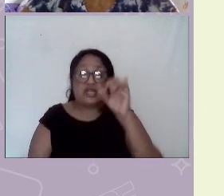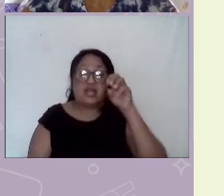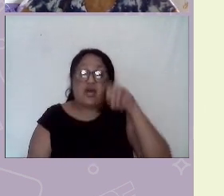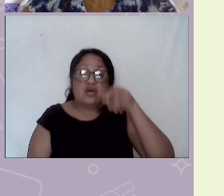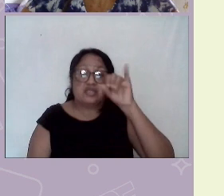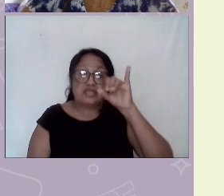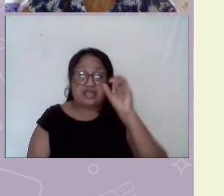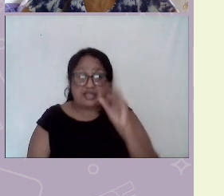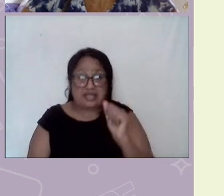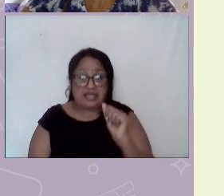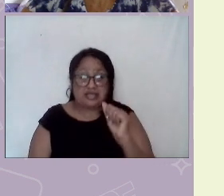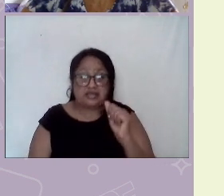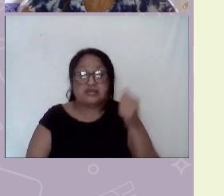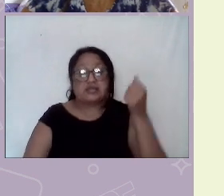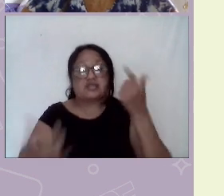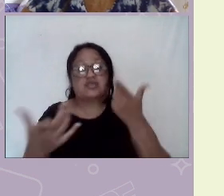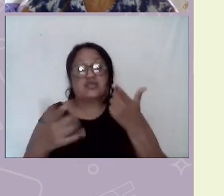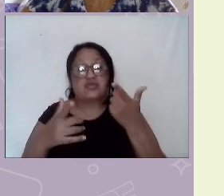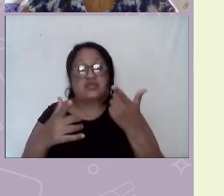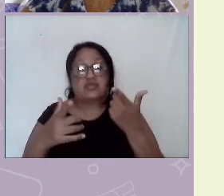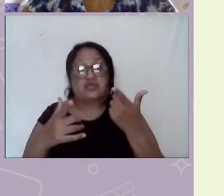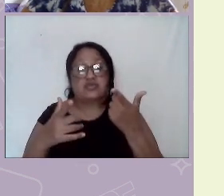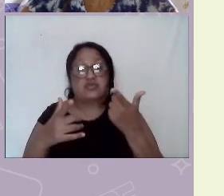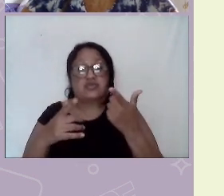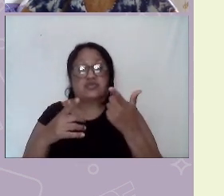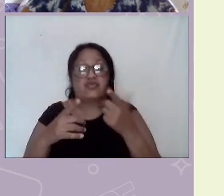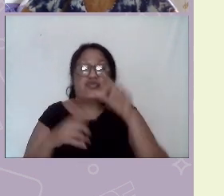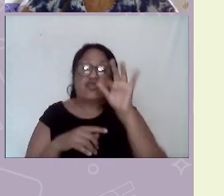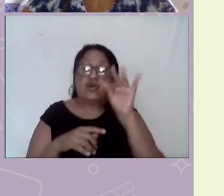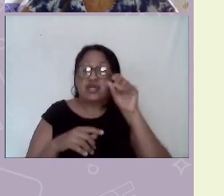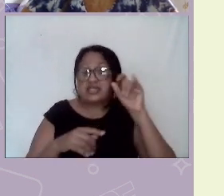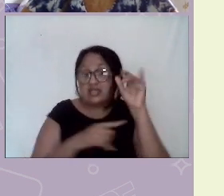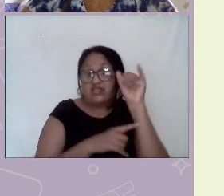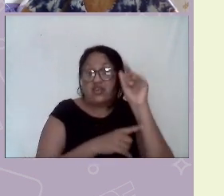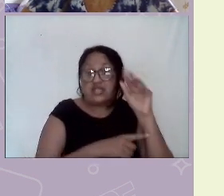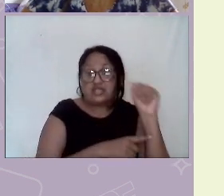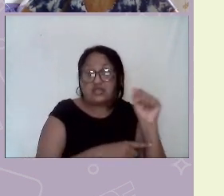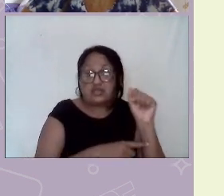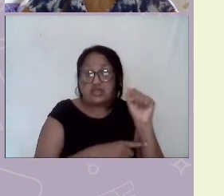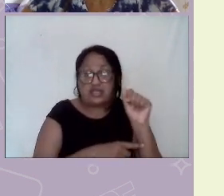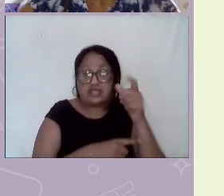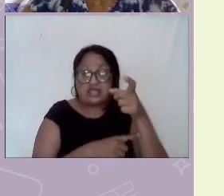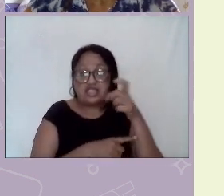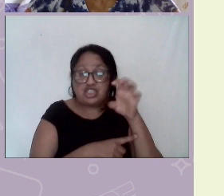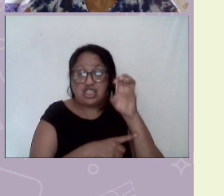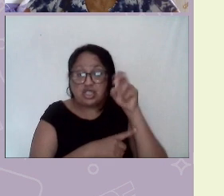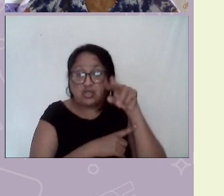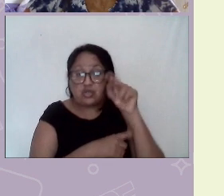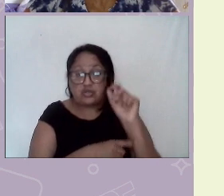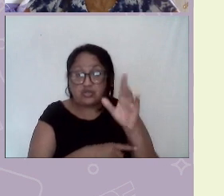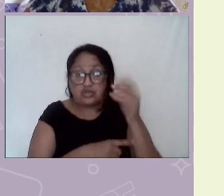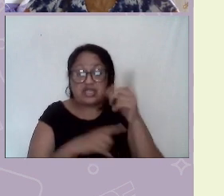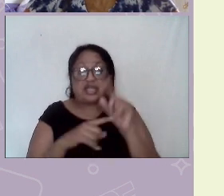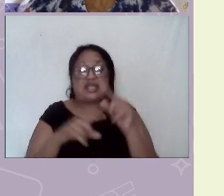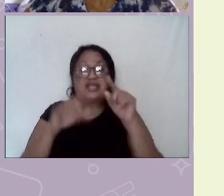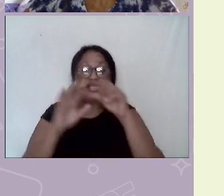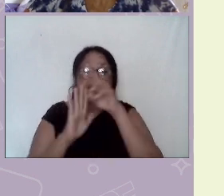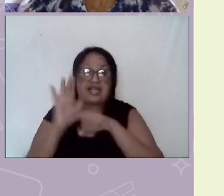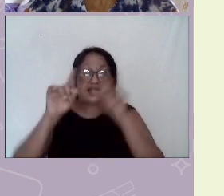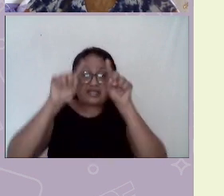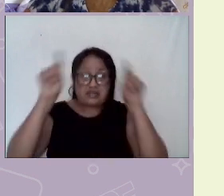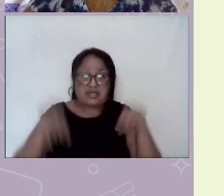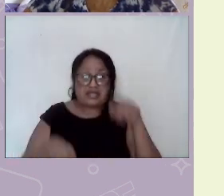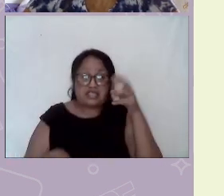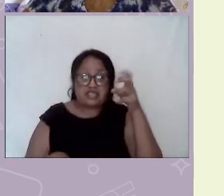floreto de xenônio né ou no difluoreto de xenônio que é essa fórmula que ele coloca aí entre parênteses